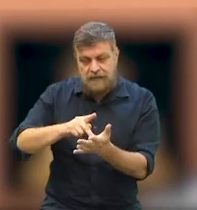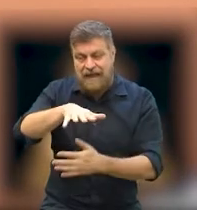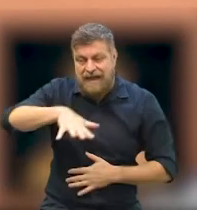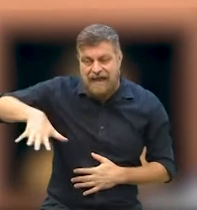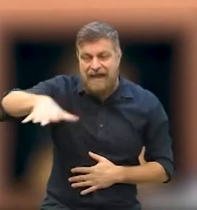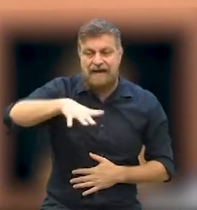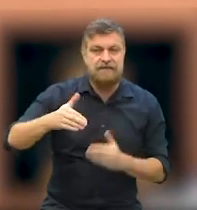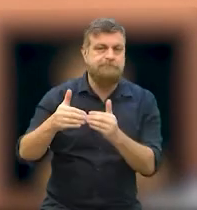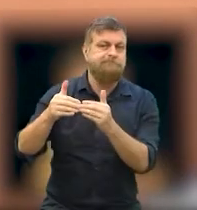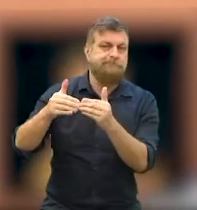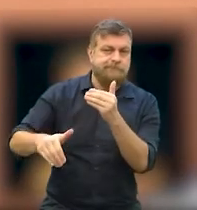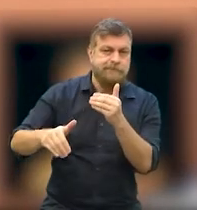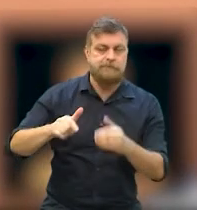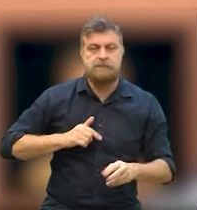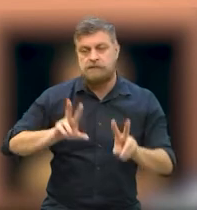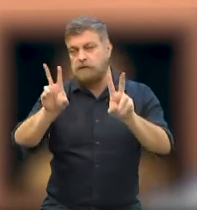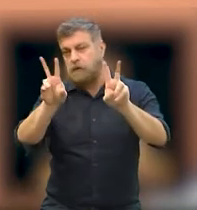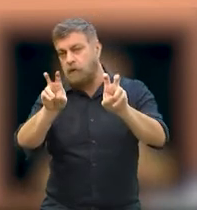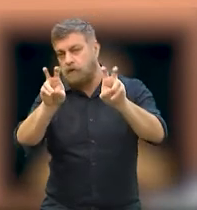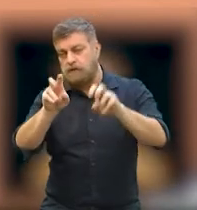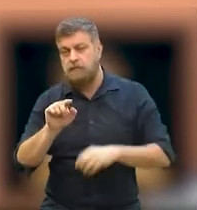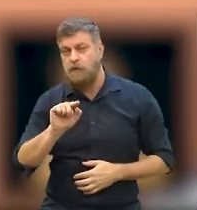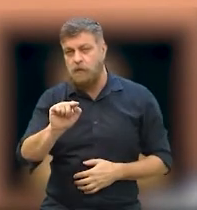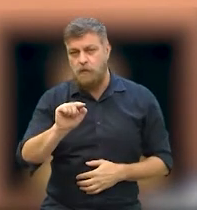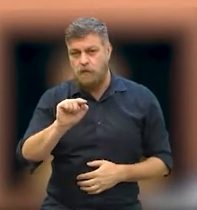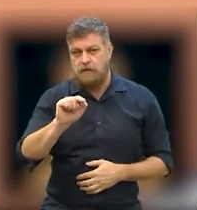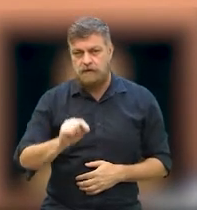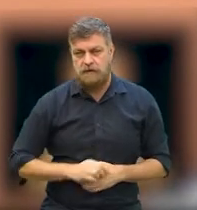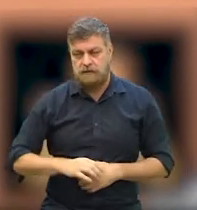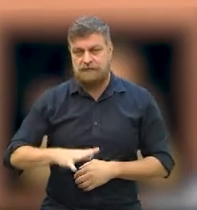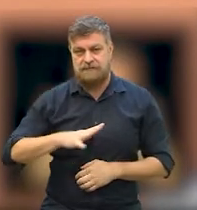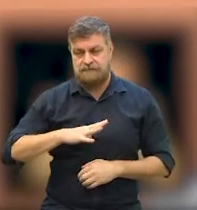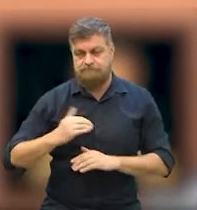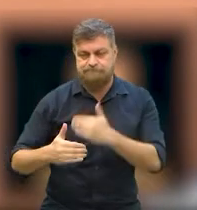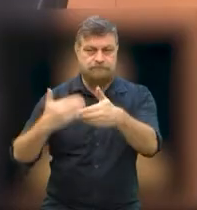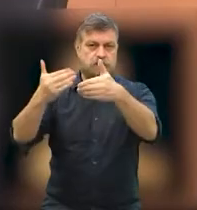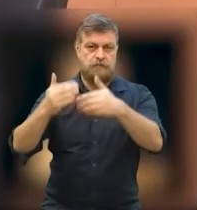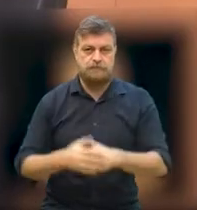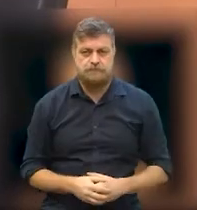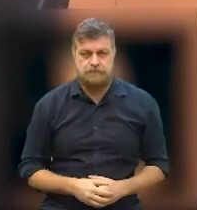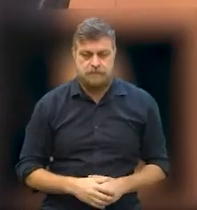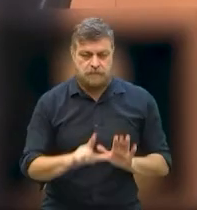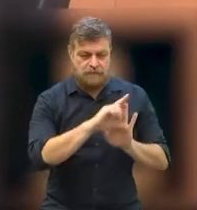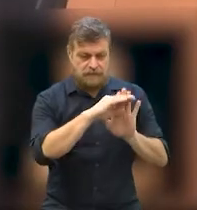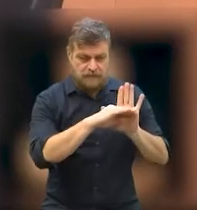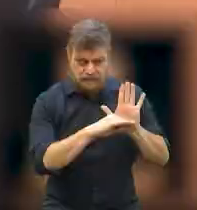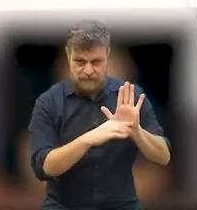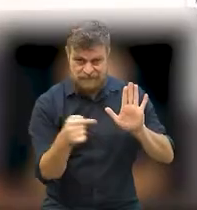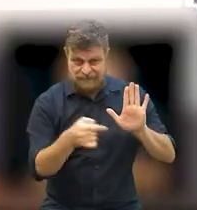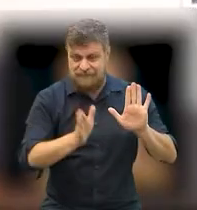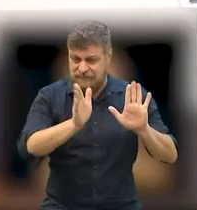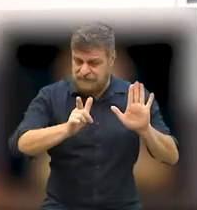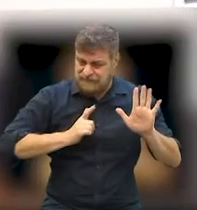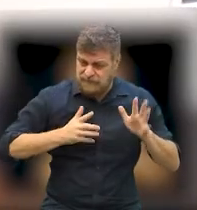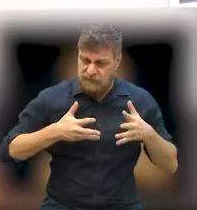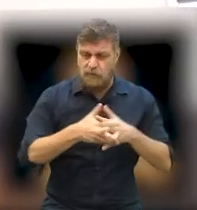realmente houve alguma inconsistência com relação ao desenvolvimento dele. Assim, a legislação urbanística ela